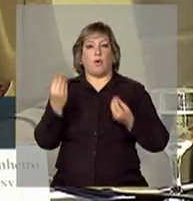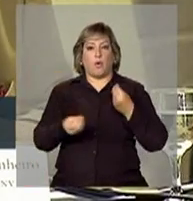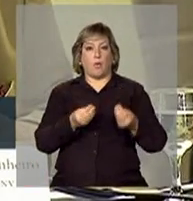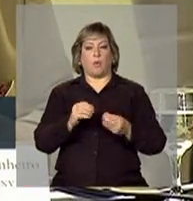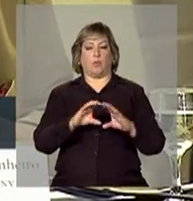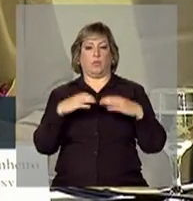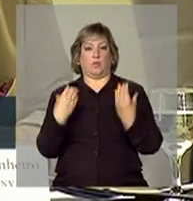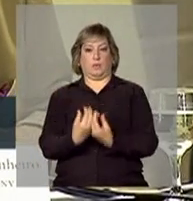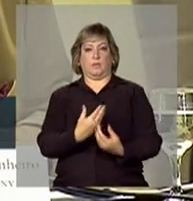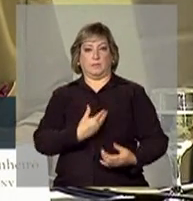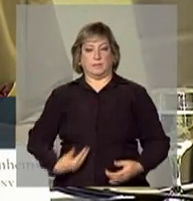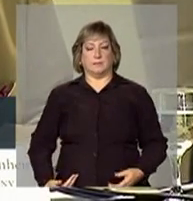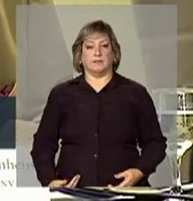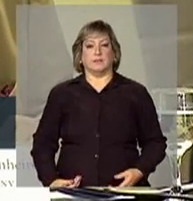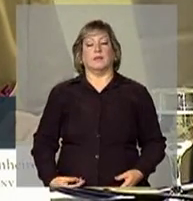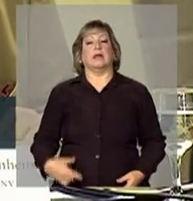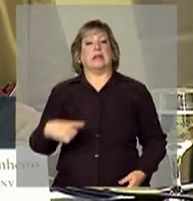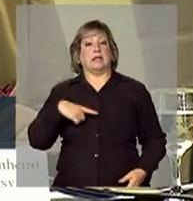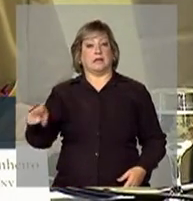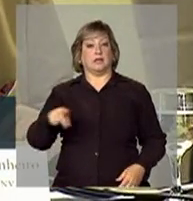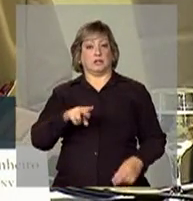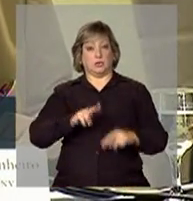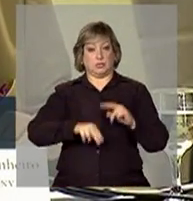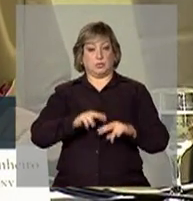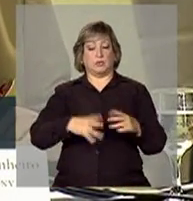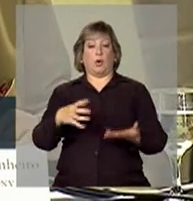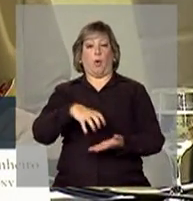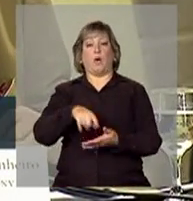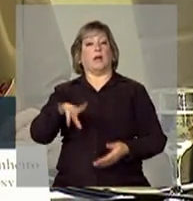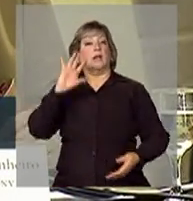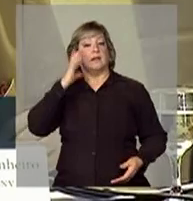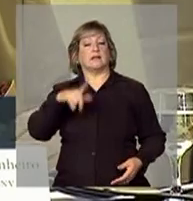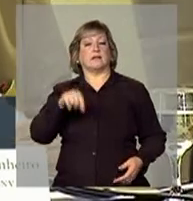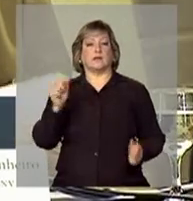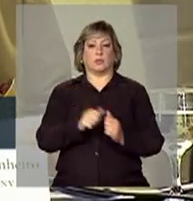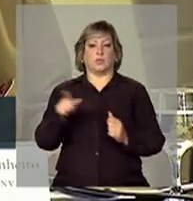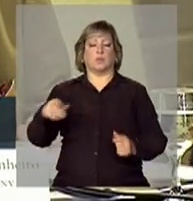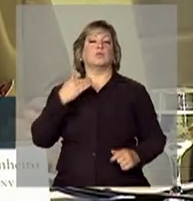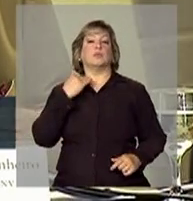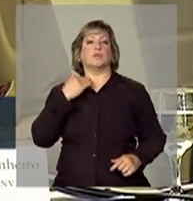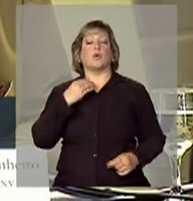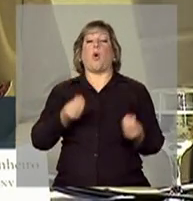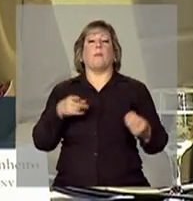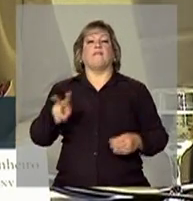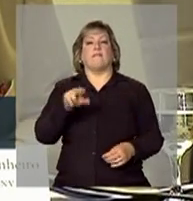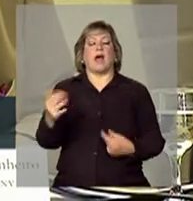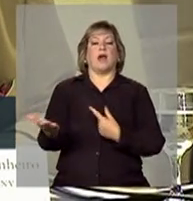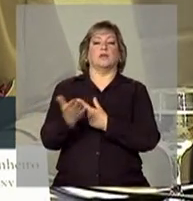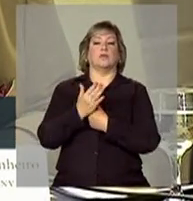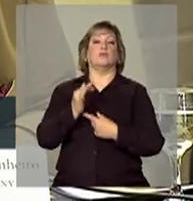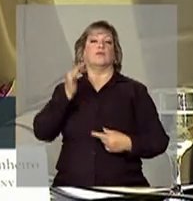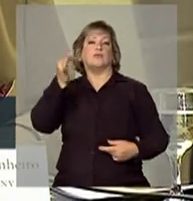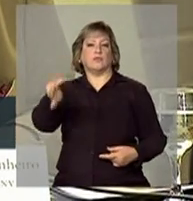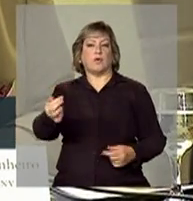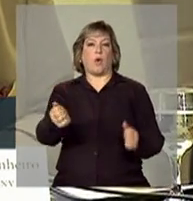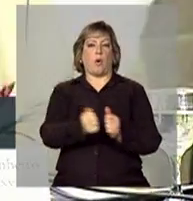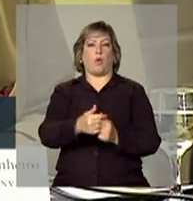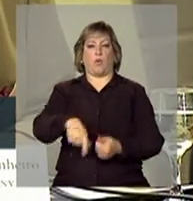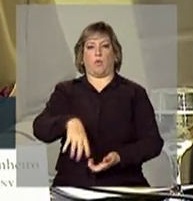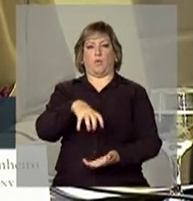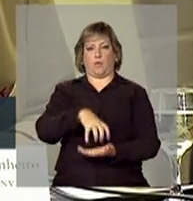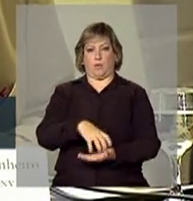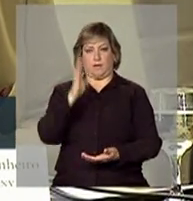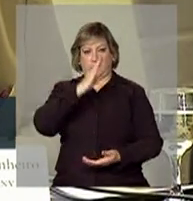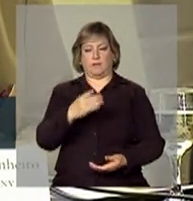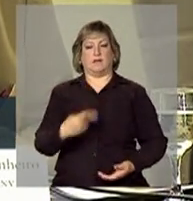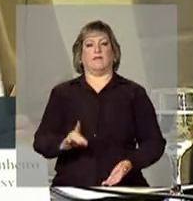audiências públicas. Em junho, a comissão deve decidir com o juiz como ele vai colaborar no futuro com a Comissão